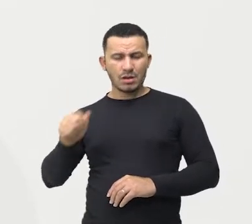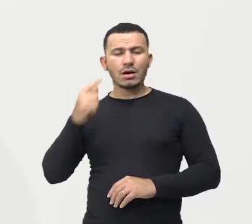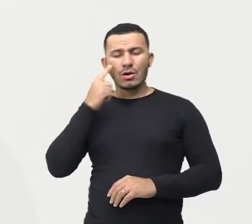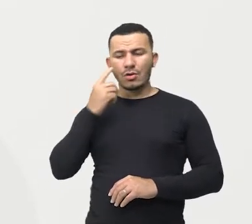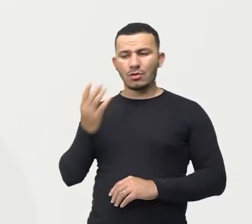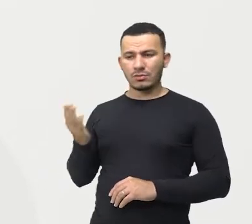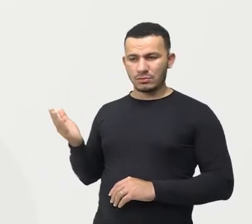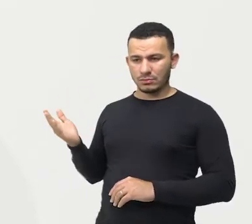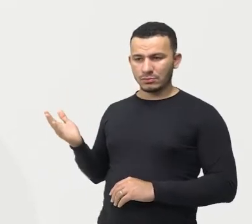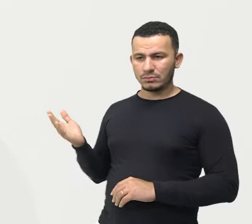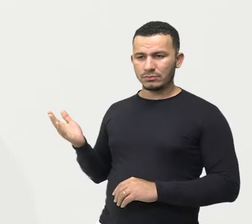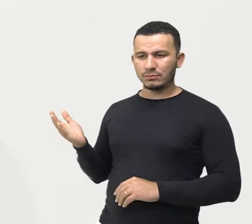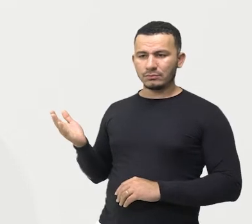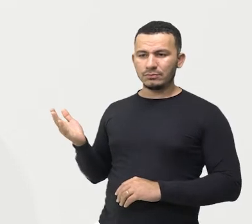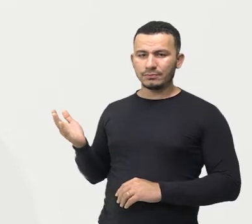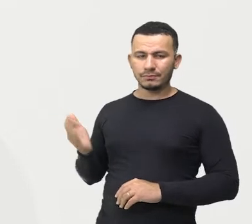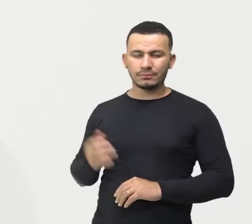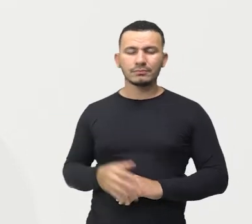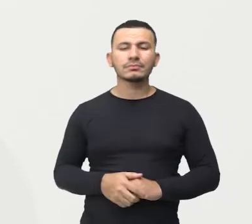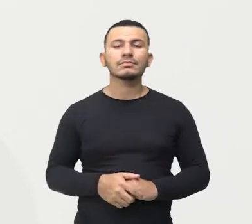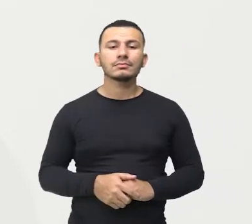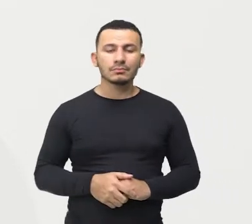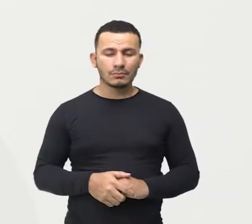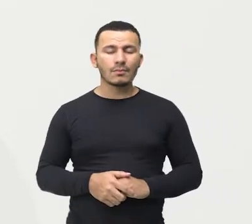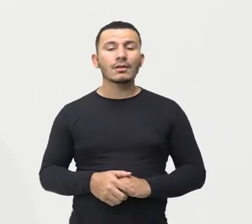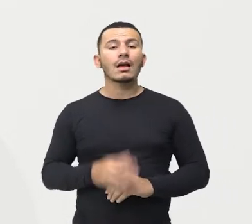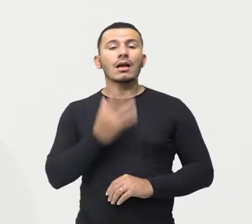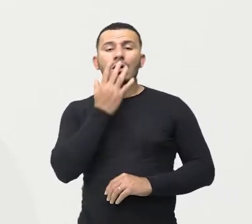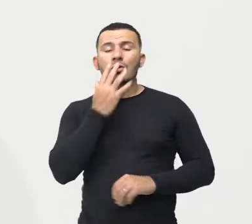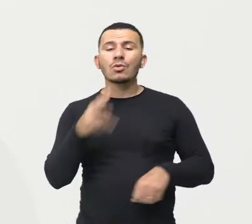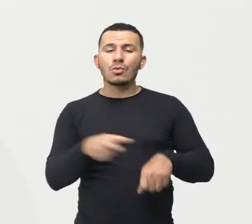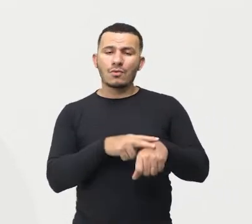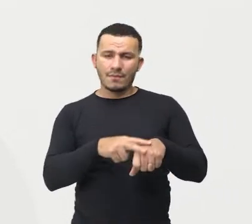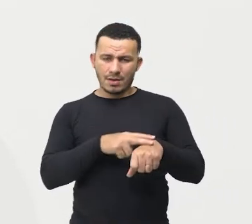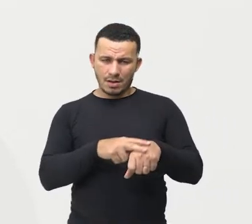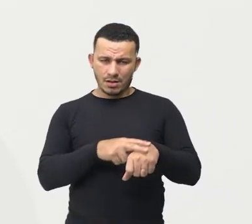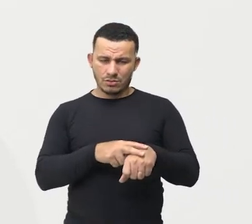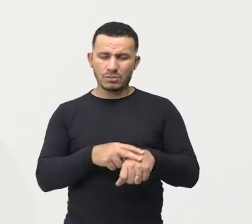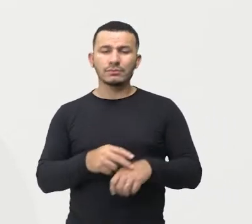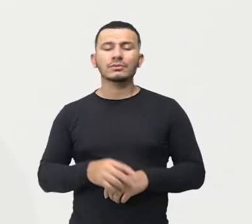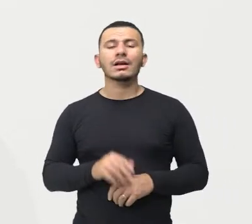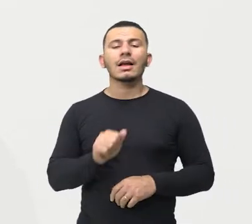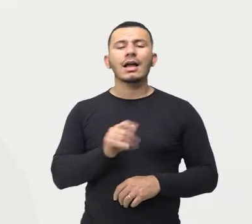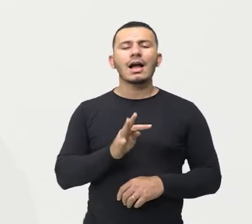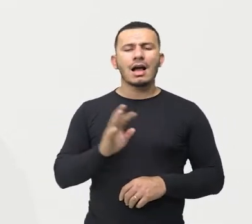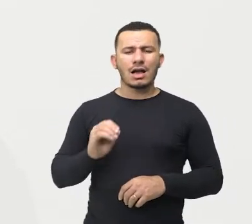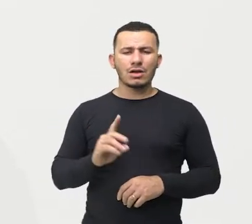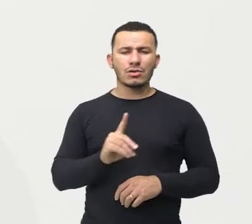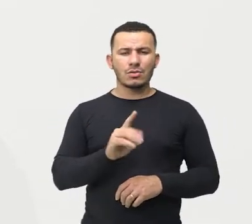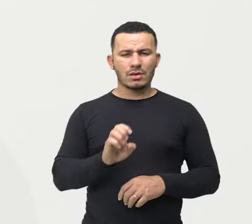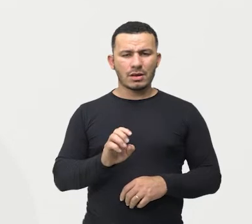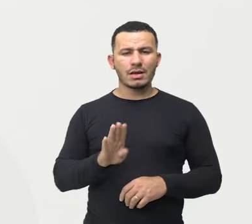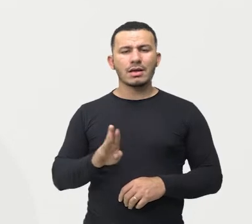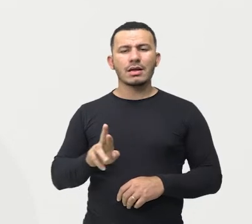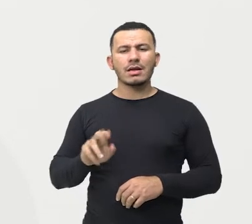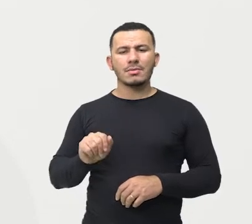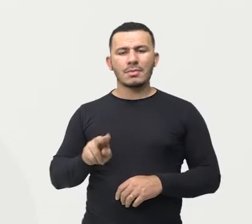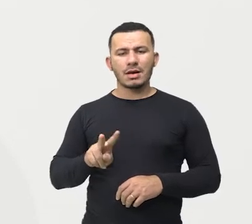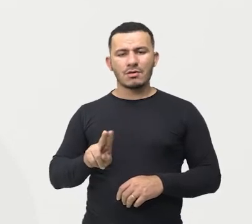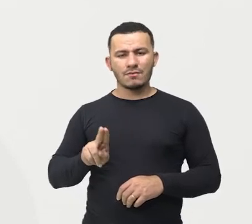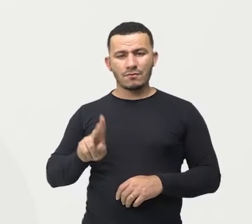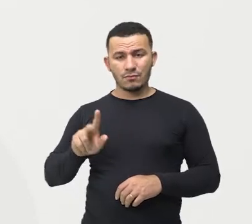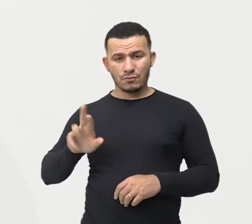em vermelho. Agora foi o verde, tá bom? Destacando aqui. Ato de bravura.